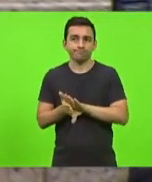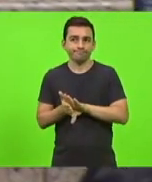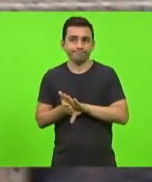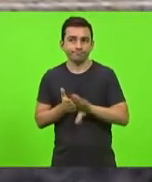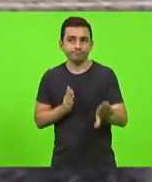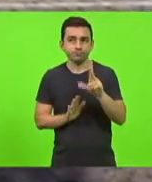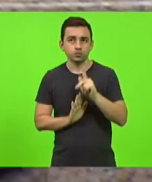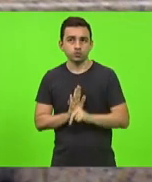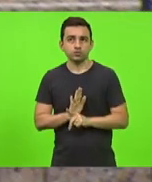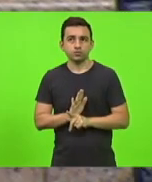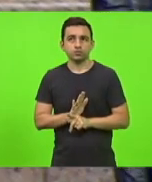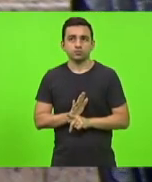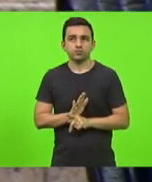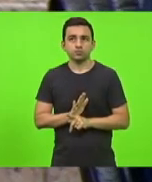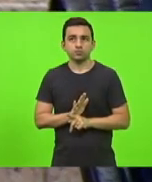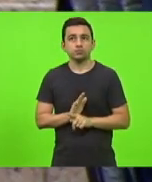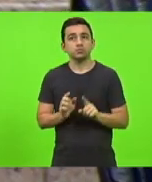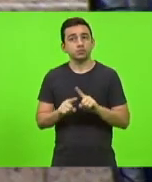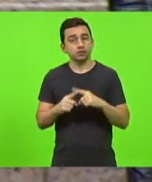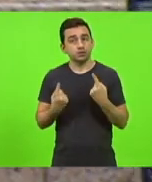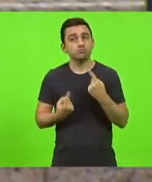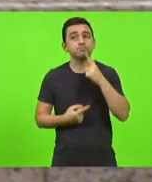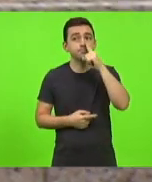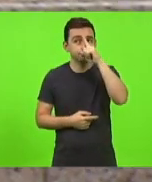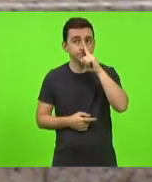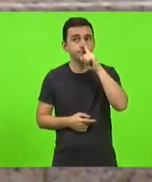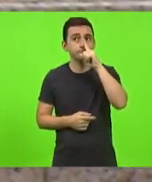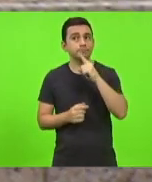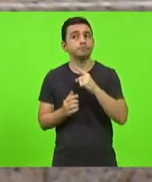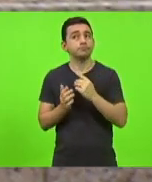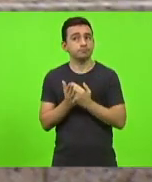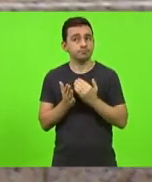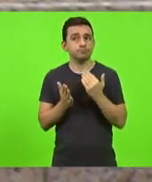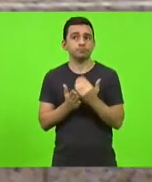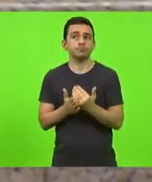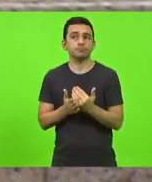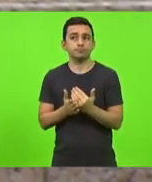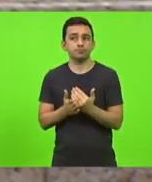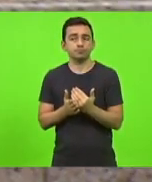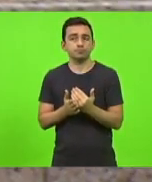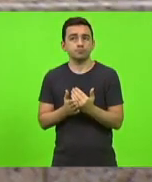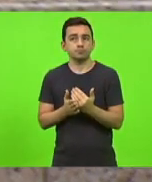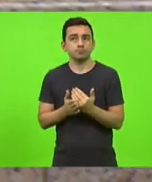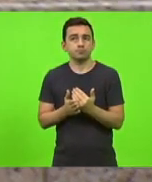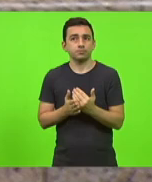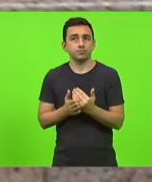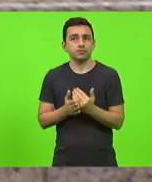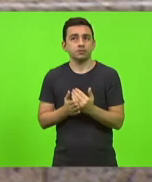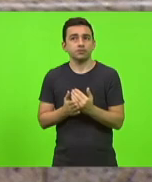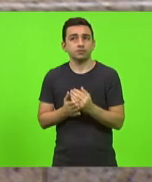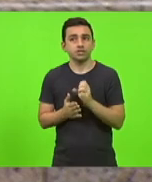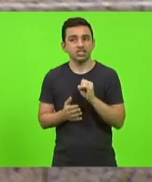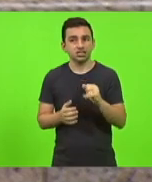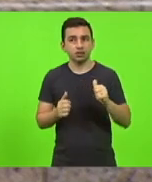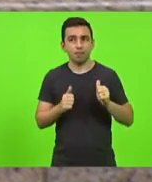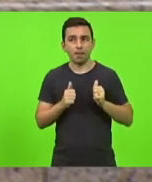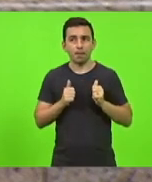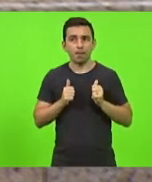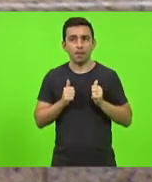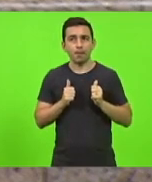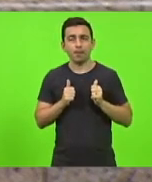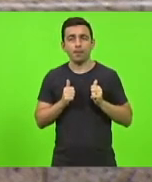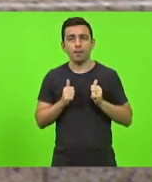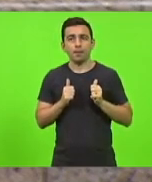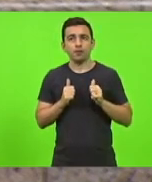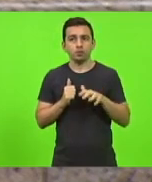plenário. Então, é um risco extremamente grande de, em prevalecendo a quantidade de abstenções maior do